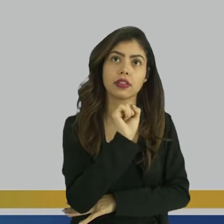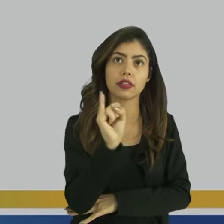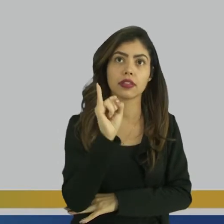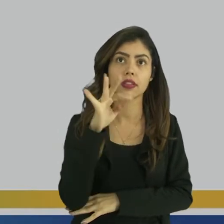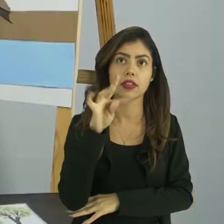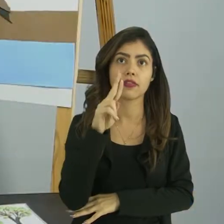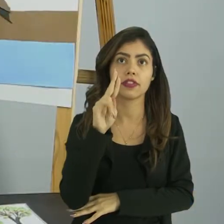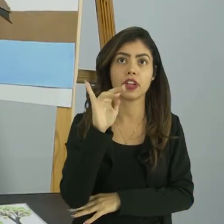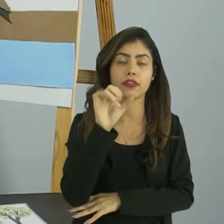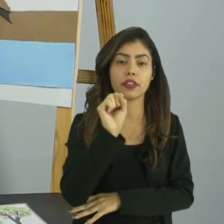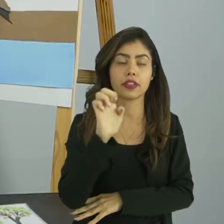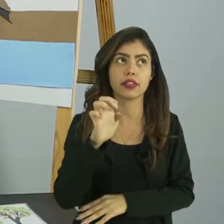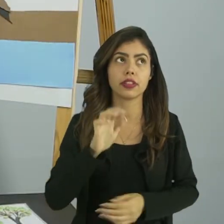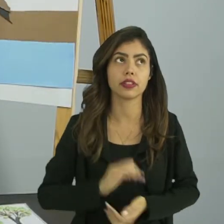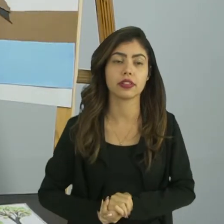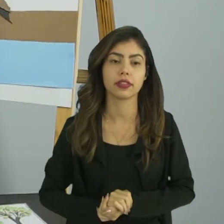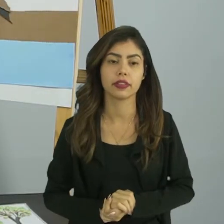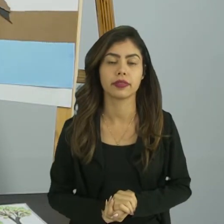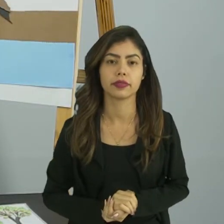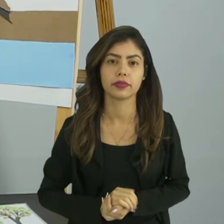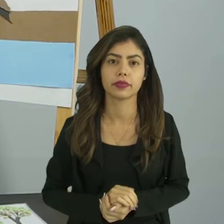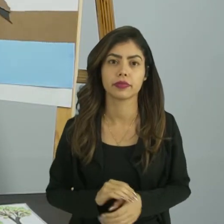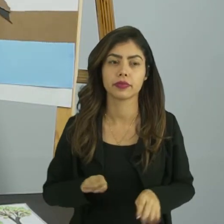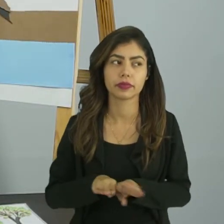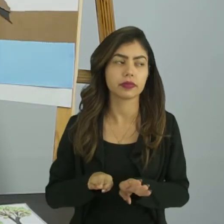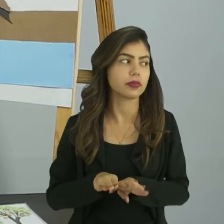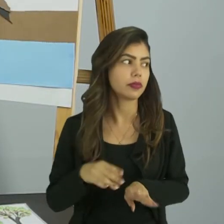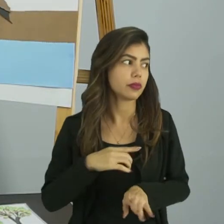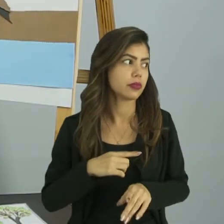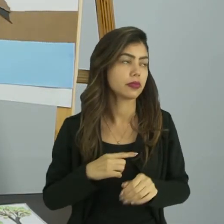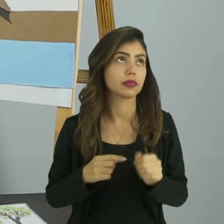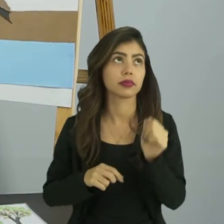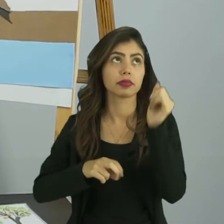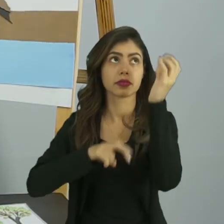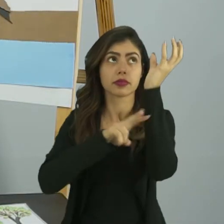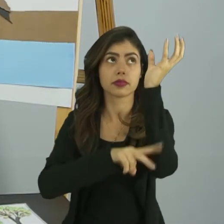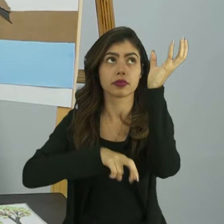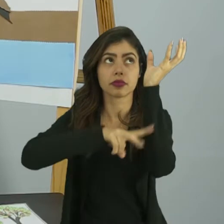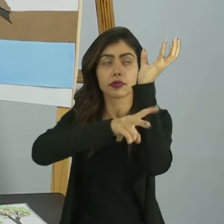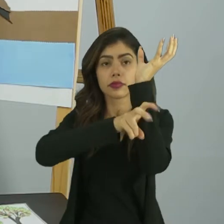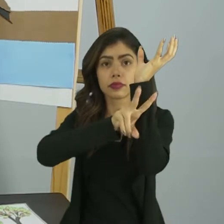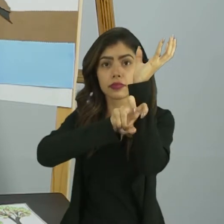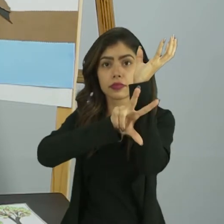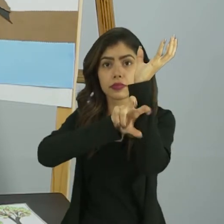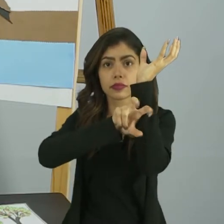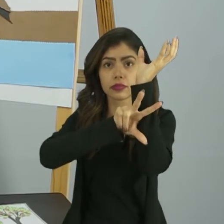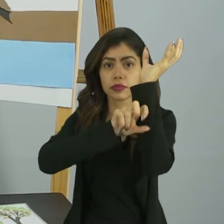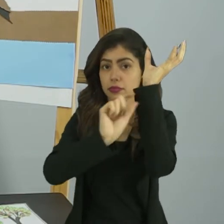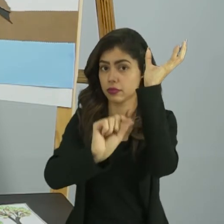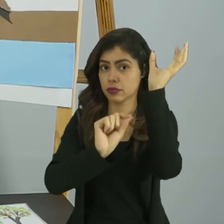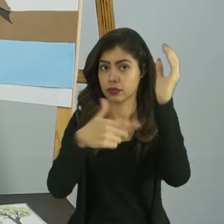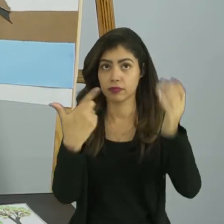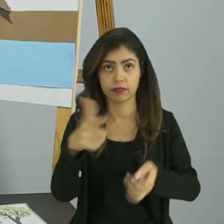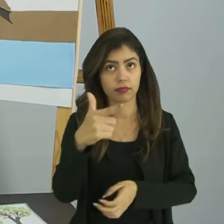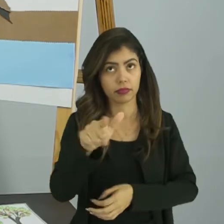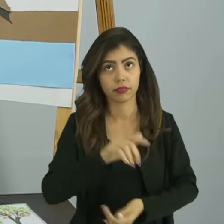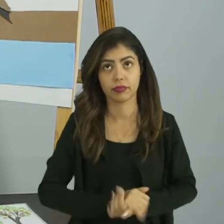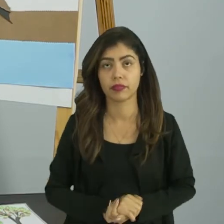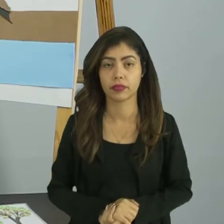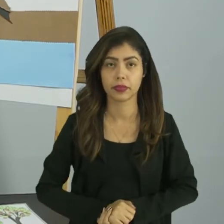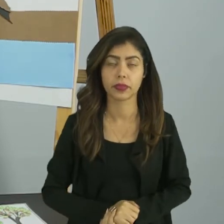mesmo. Então, vamos lá voltar para a nossa árvore e vamos demonstrar um pouquinho,